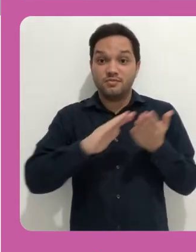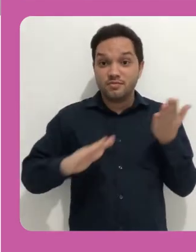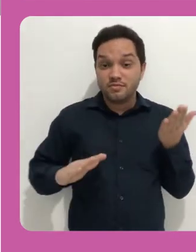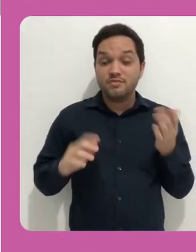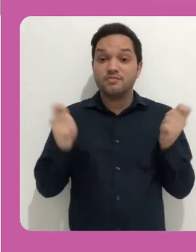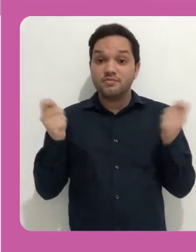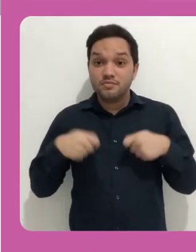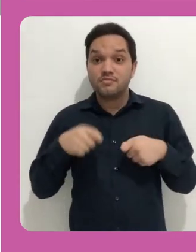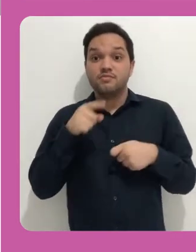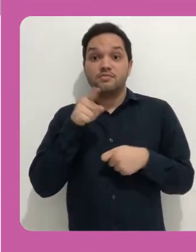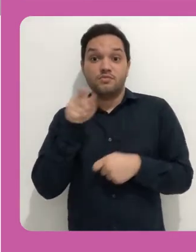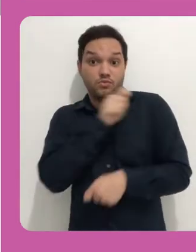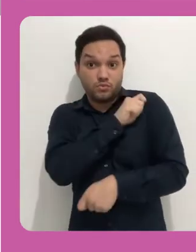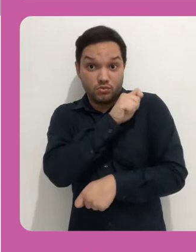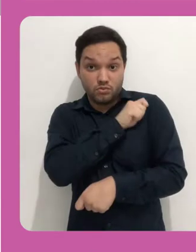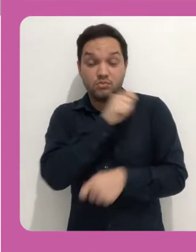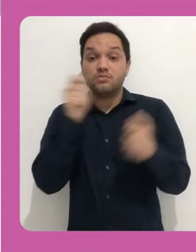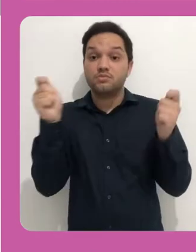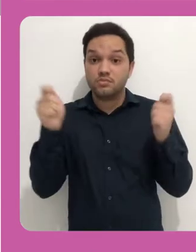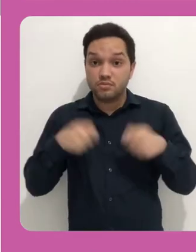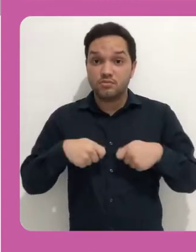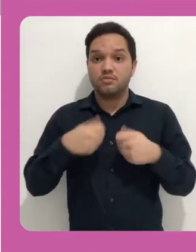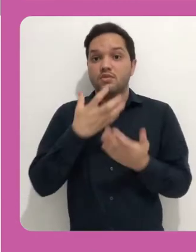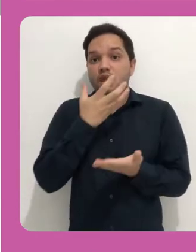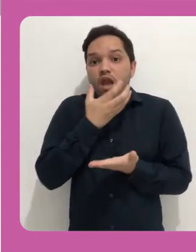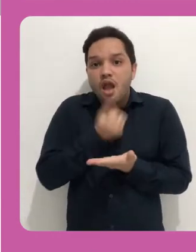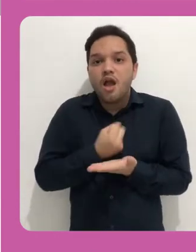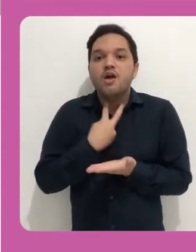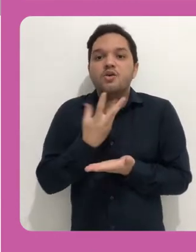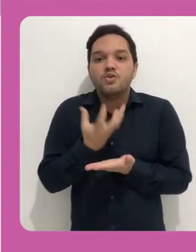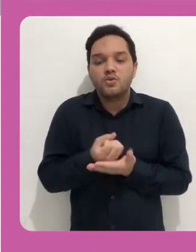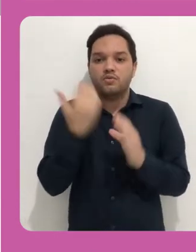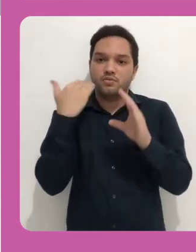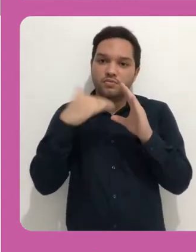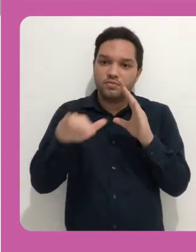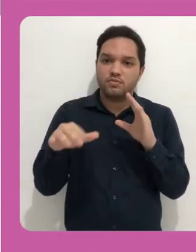um texto online usando o editor de textos do Moodle.